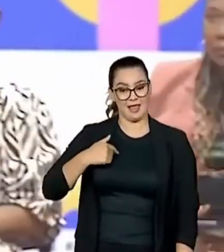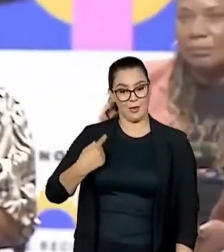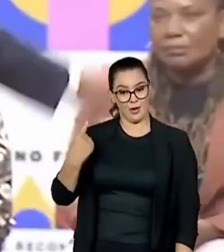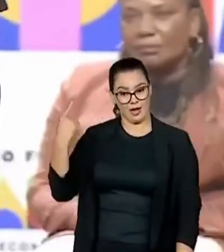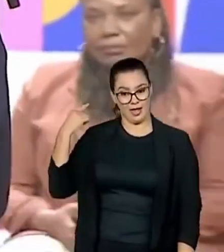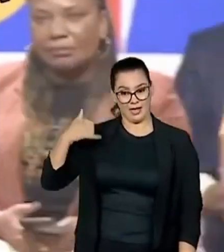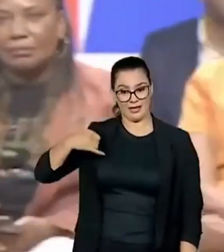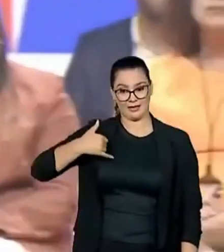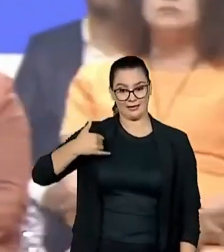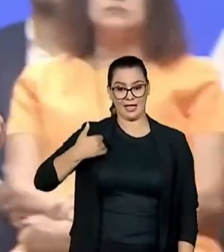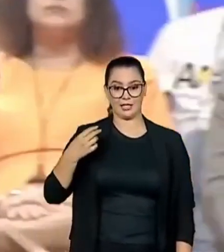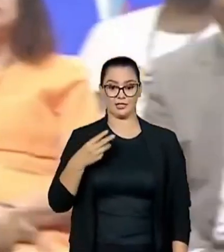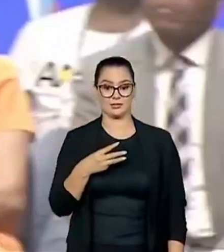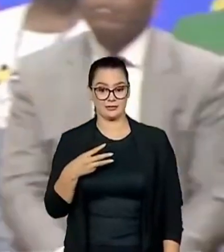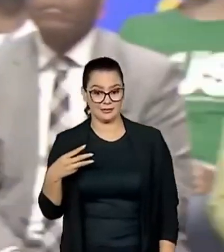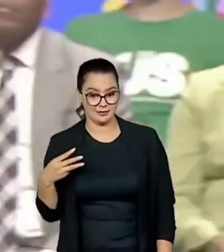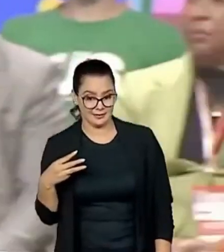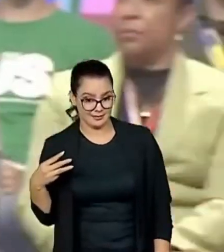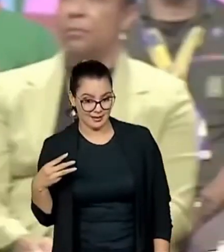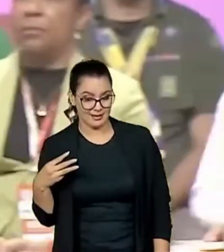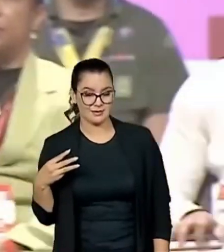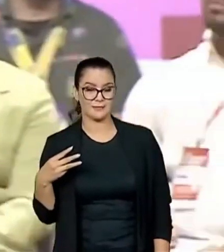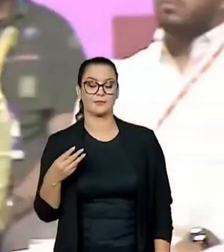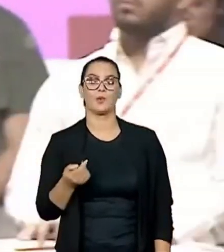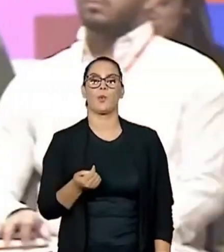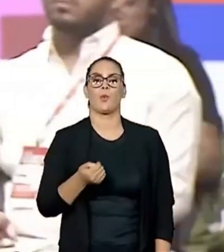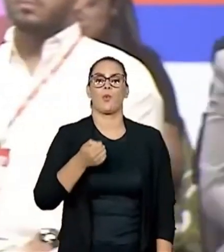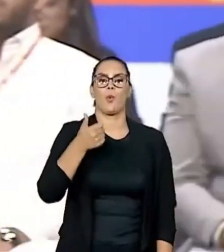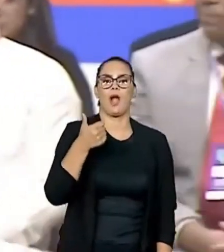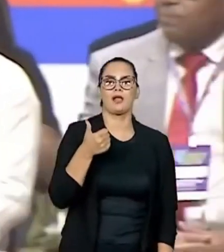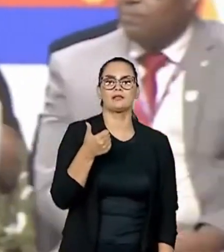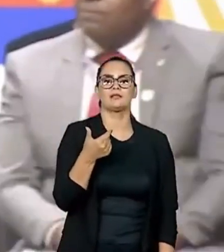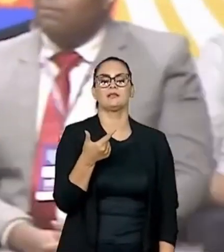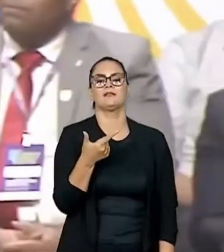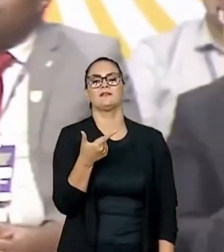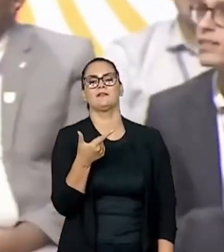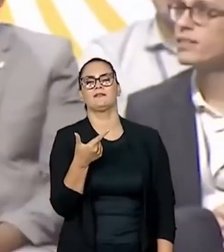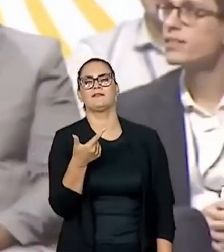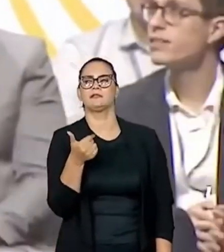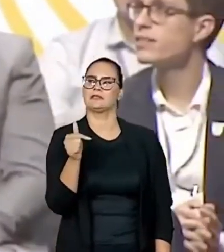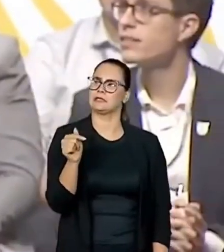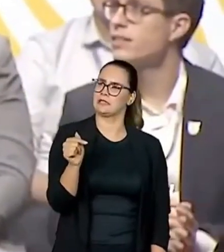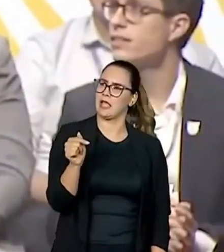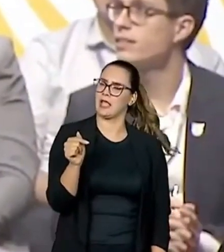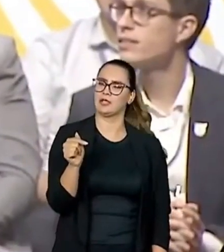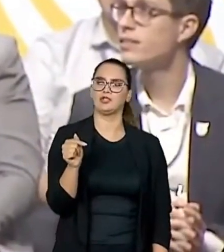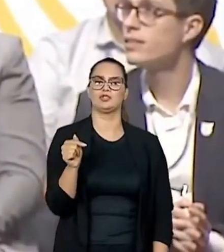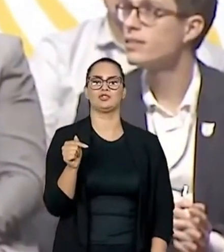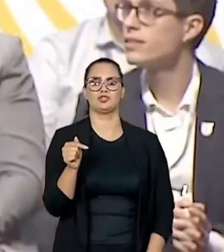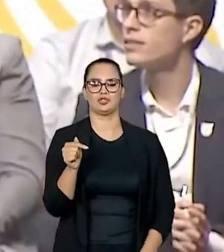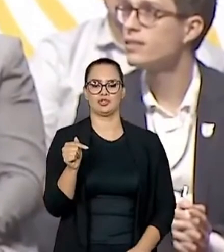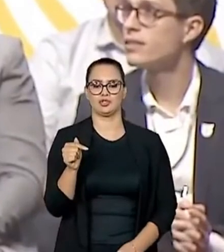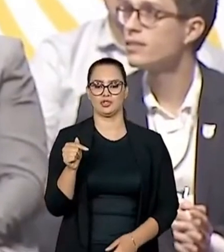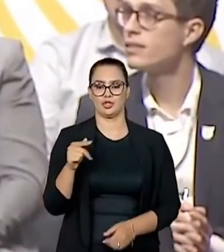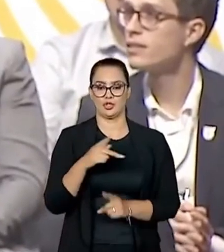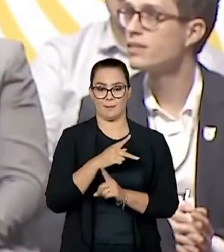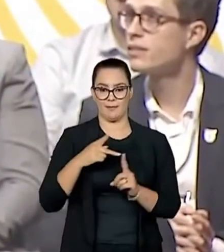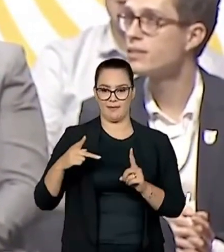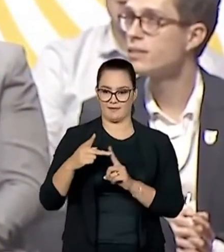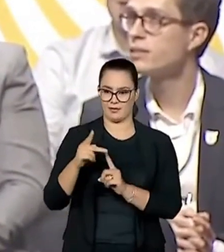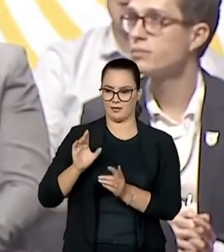33 anos, querido, eu já tinha quase 20, já tinha quase 17 de contribuição